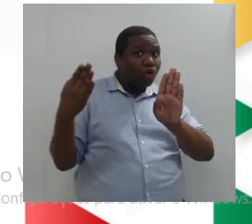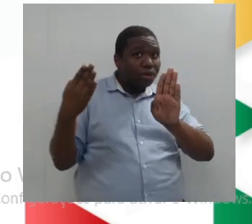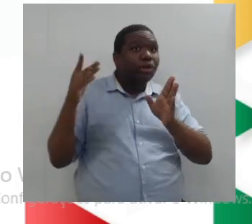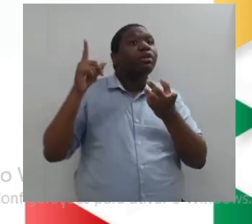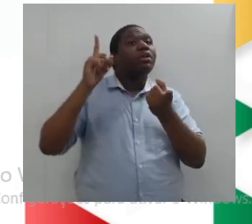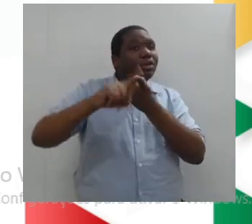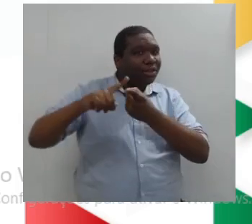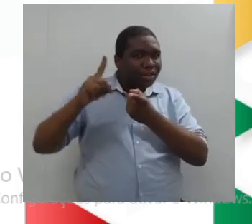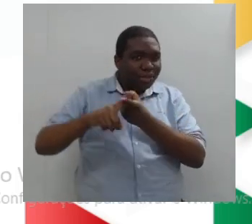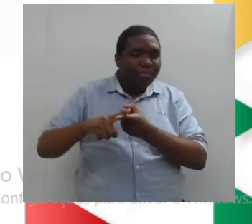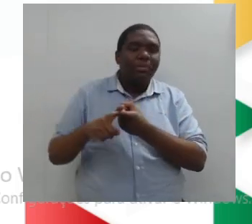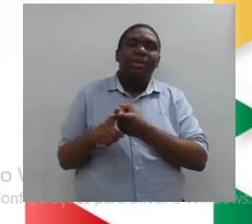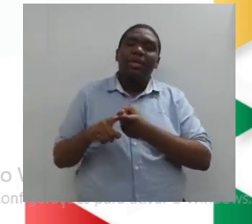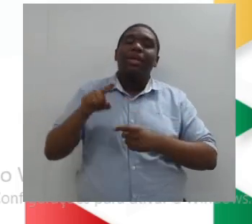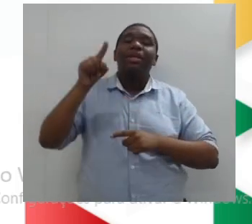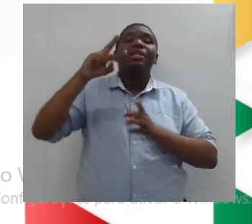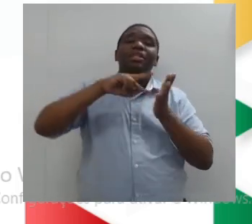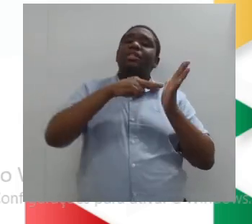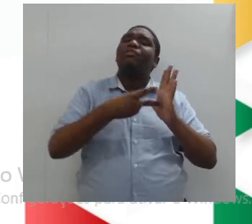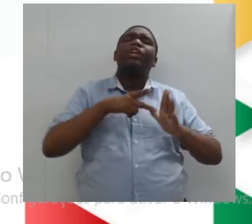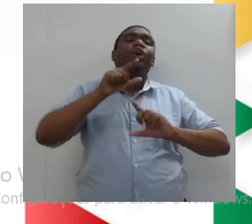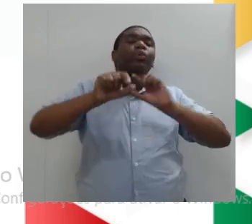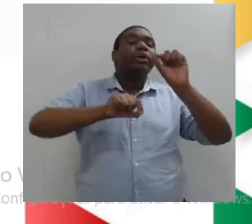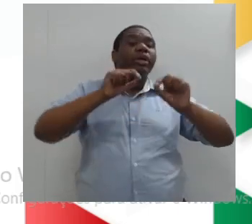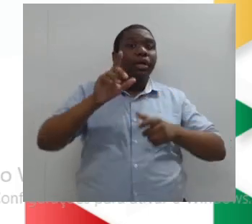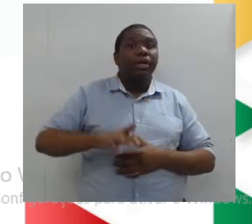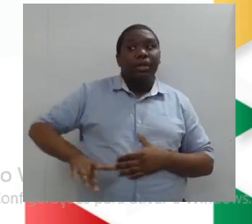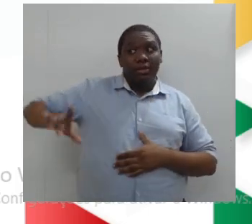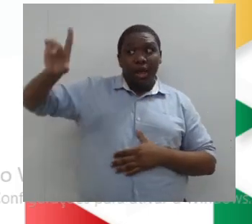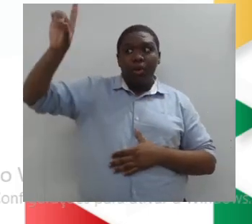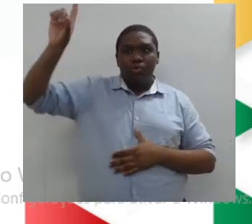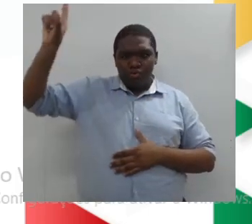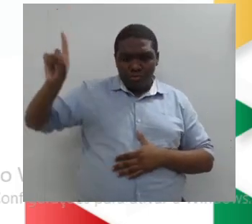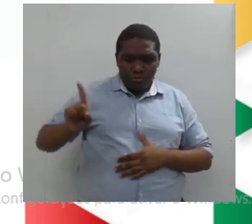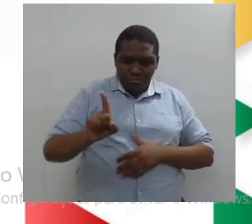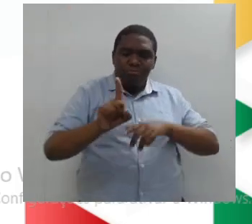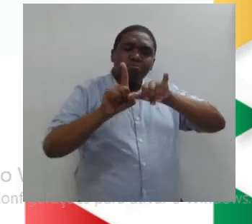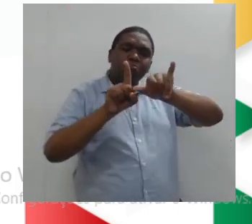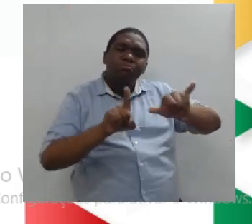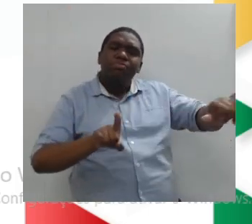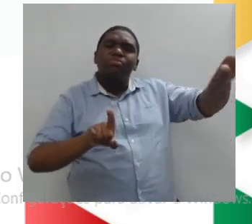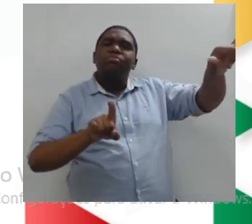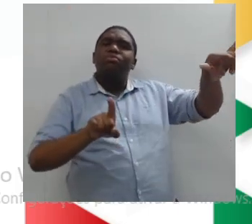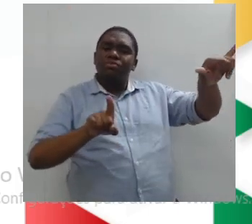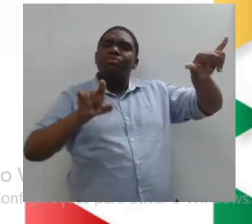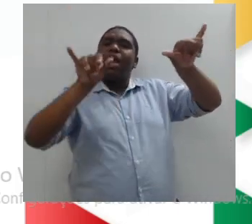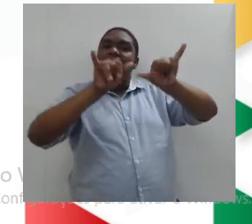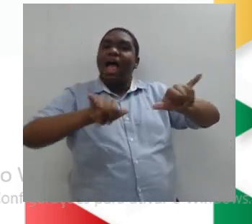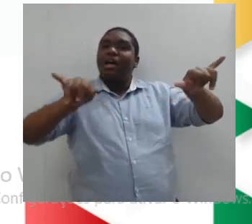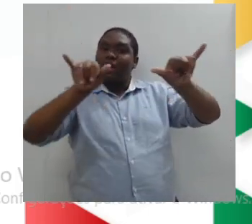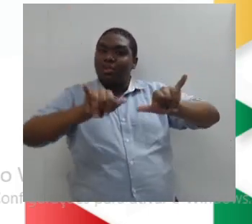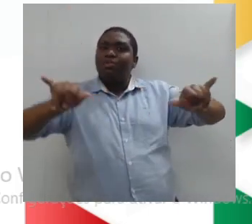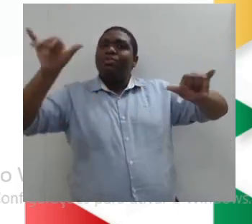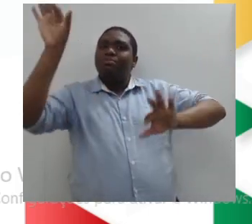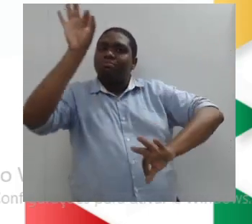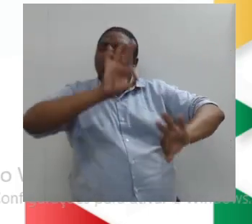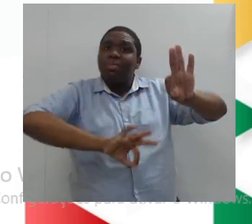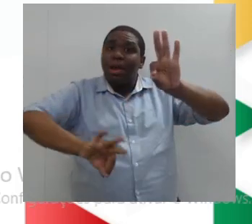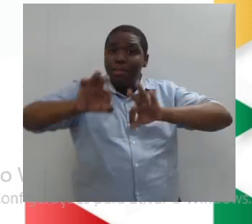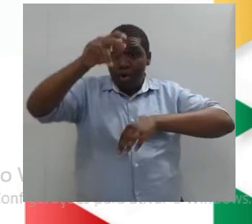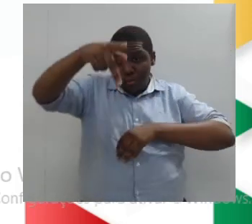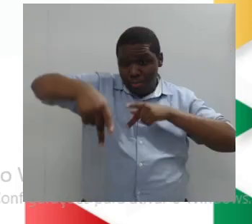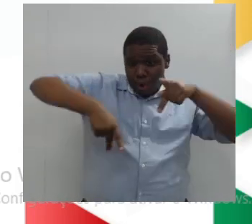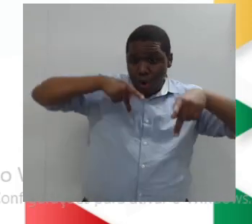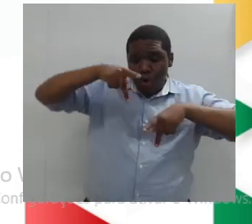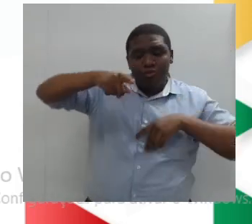Também prestem atenção, um mensageiro de Deus, cuja missão era anunciar e preparar a